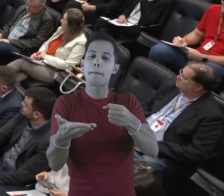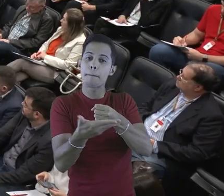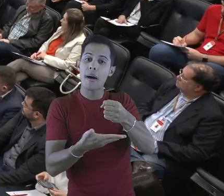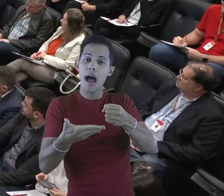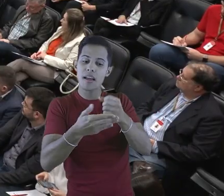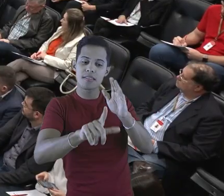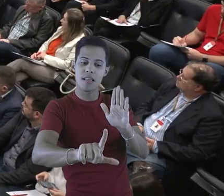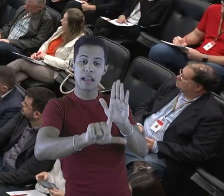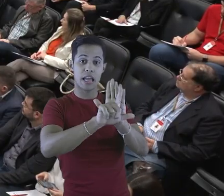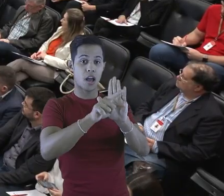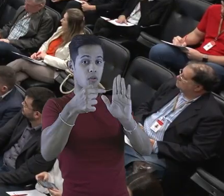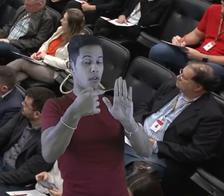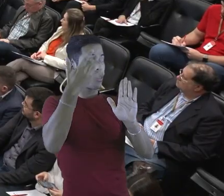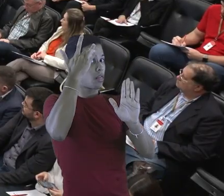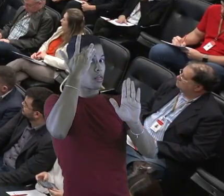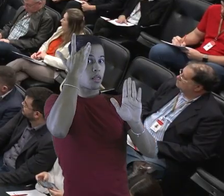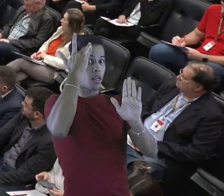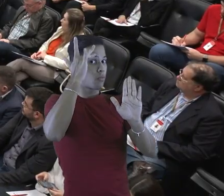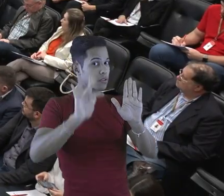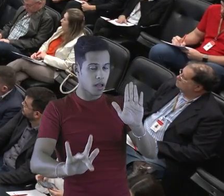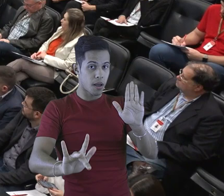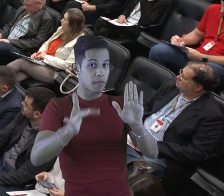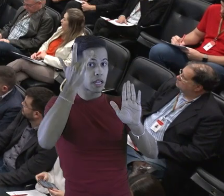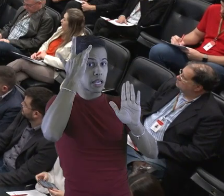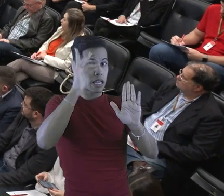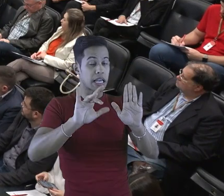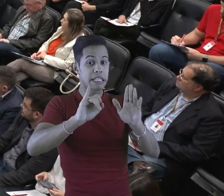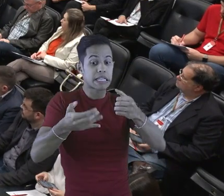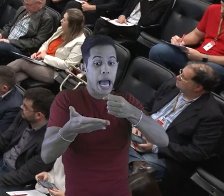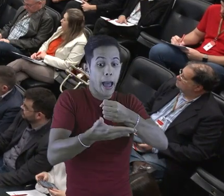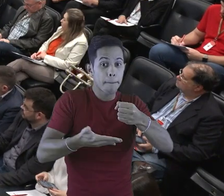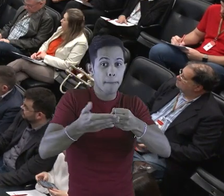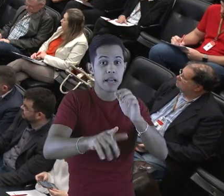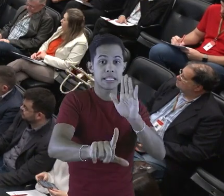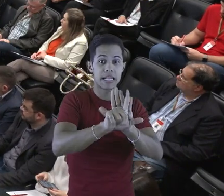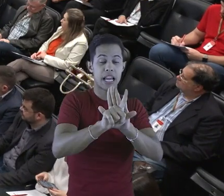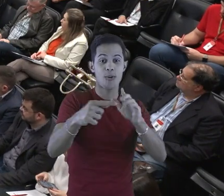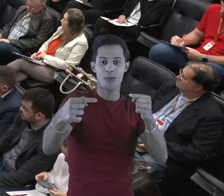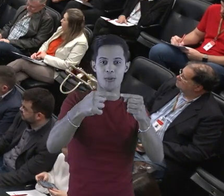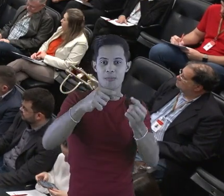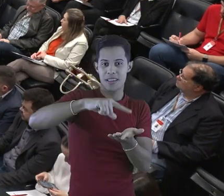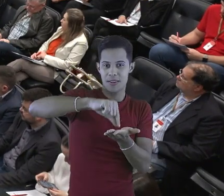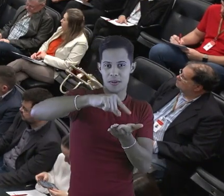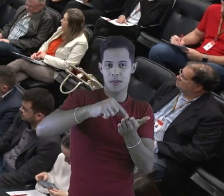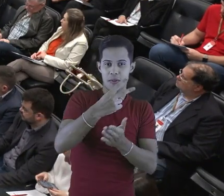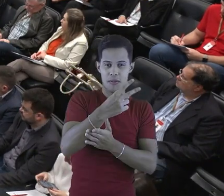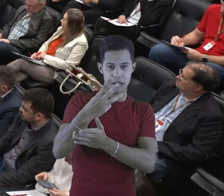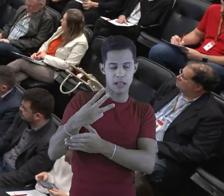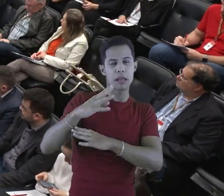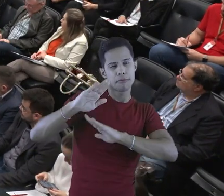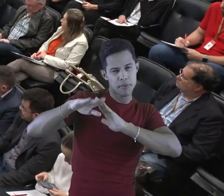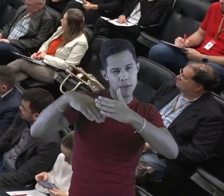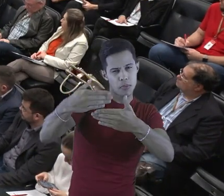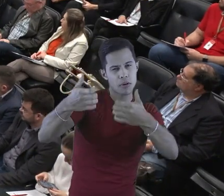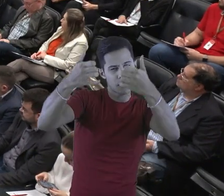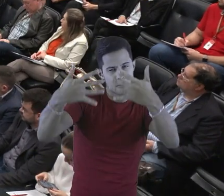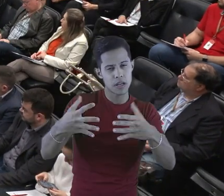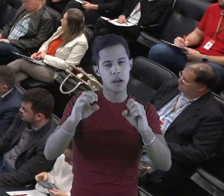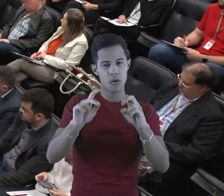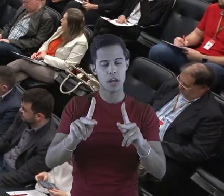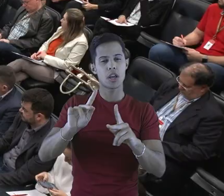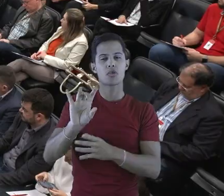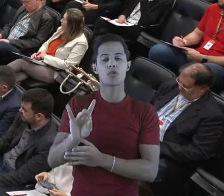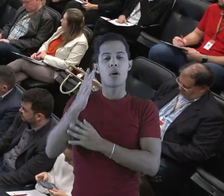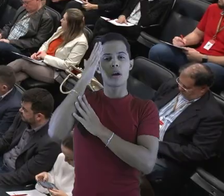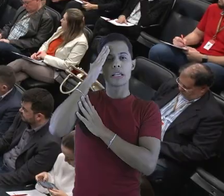gente já não sabe, efetivamente, se a base legal prioritária é a do artigo 23, depois eu vou falar sobre isso, mas só para vocês entenderem o problema que a